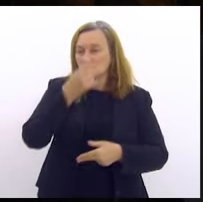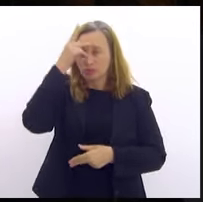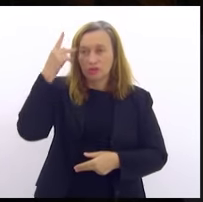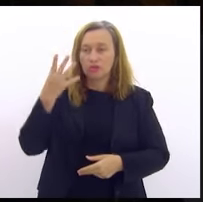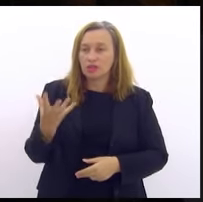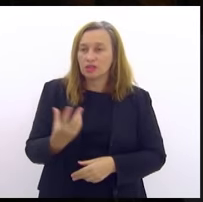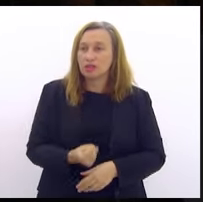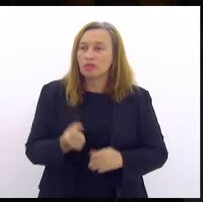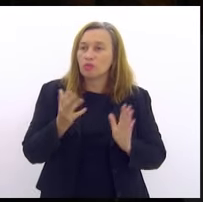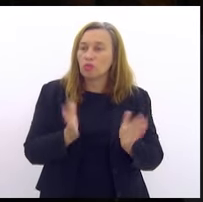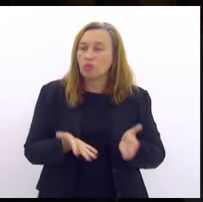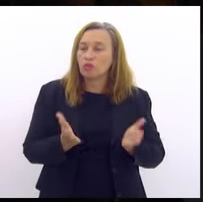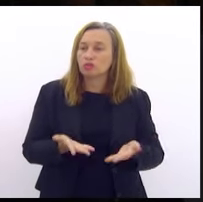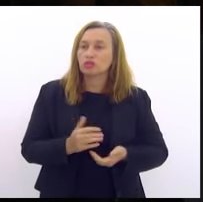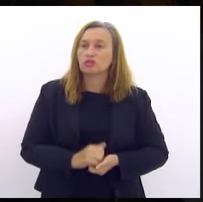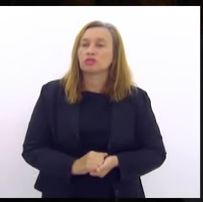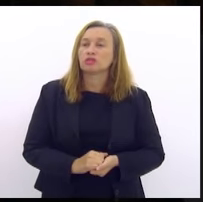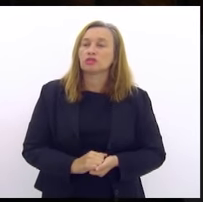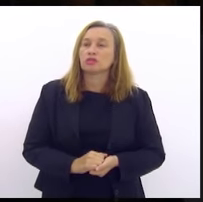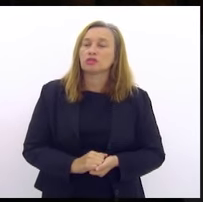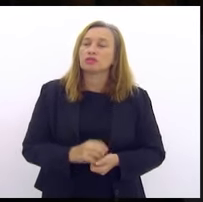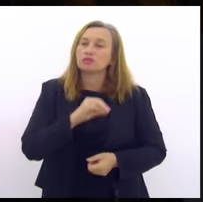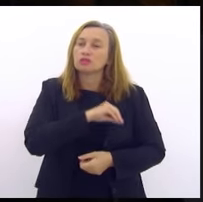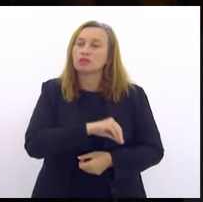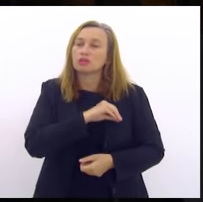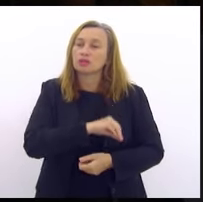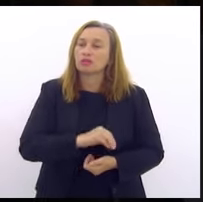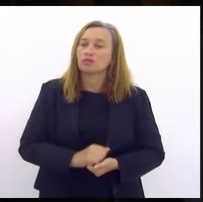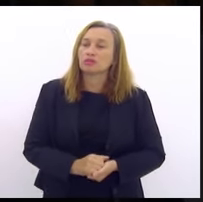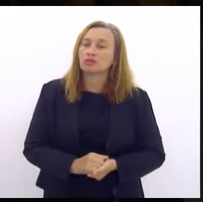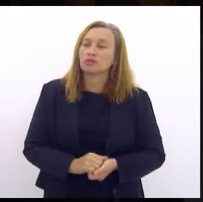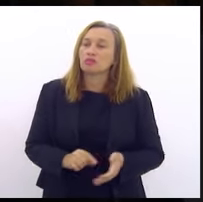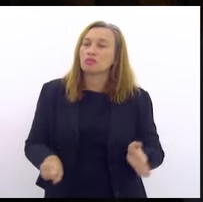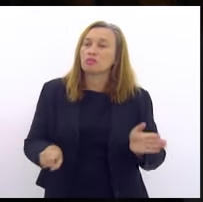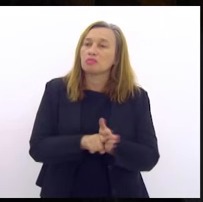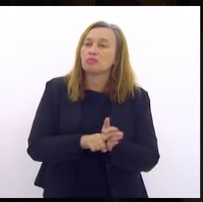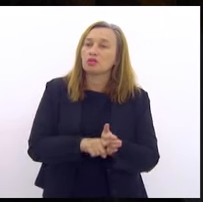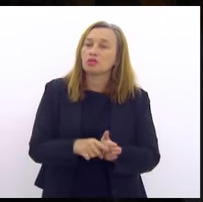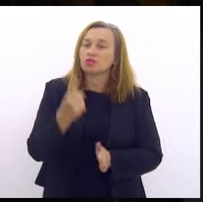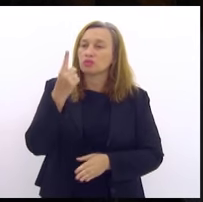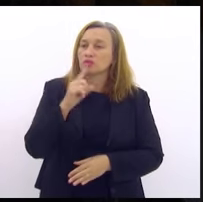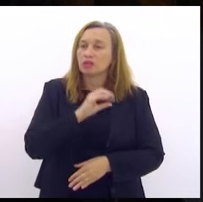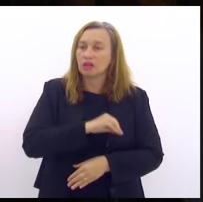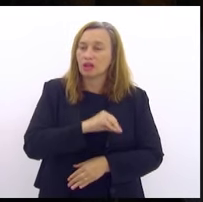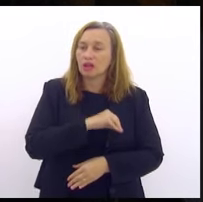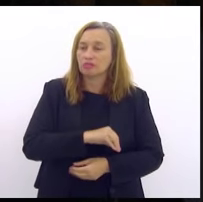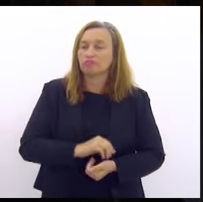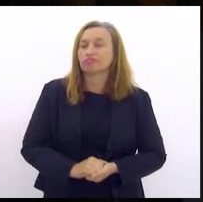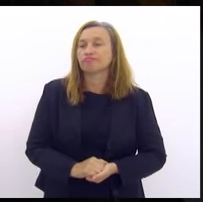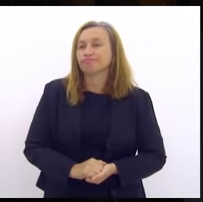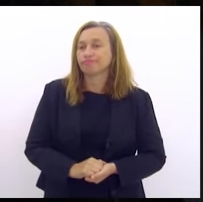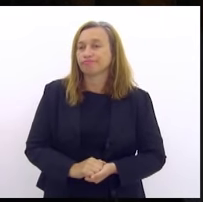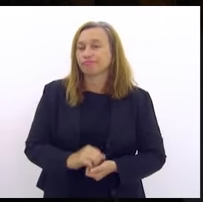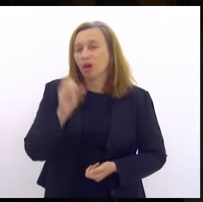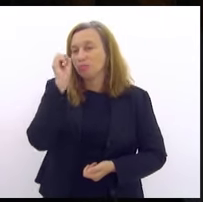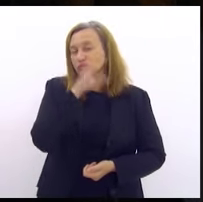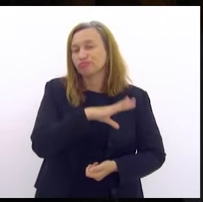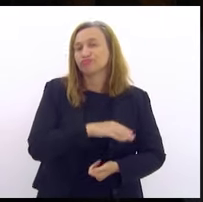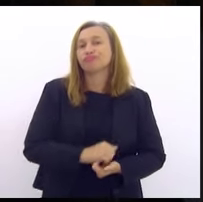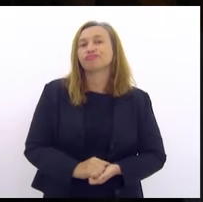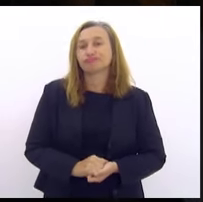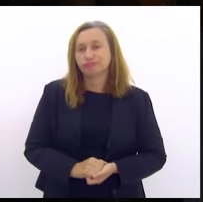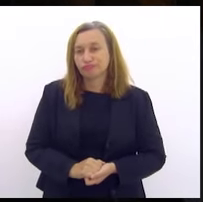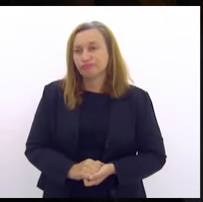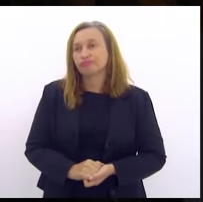recebam hoje, de salário, menos de um salário mínimo. Isso é um absurdo, é